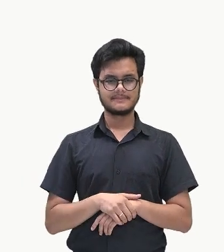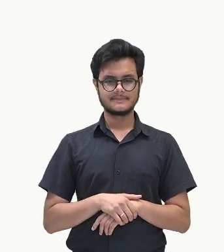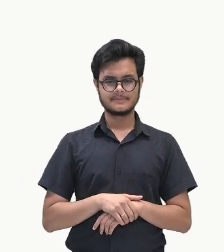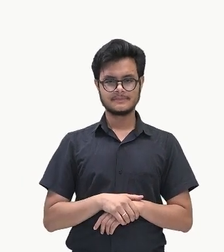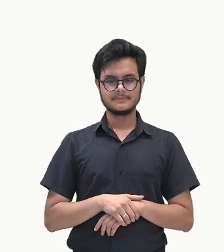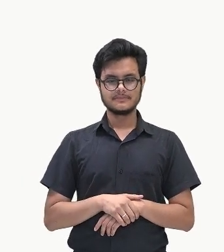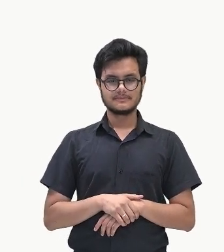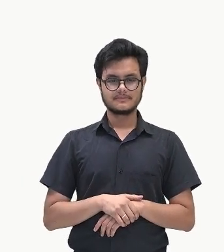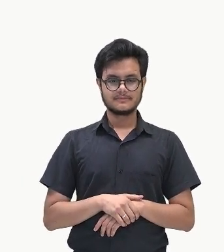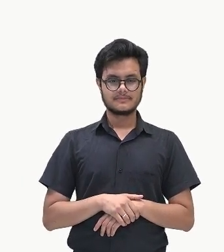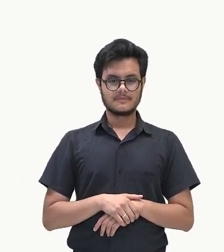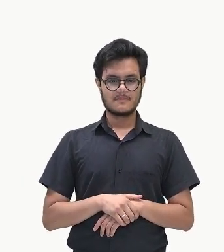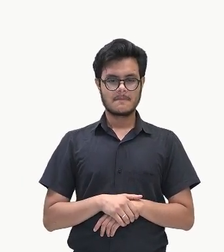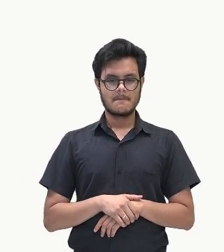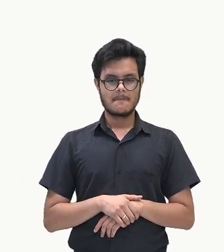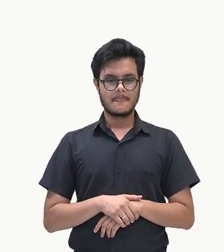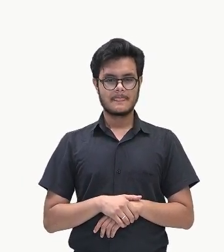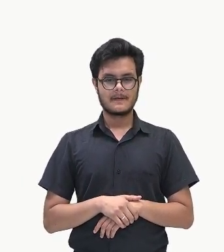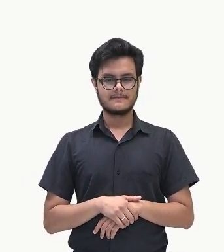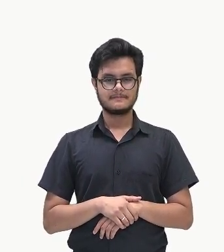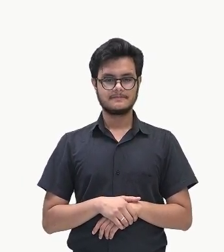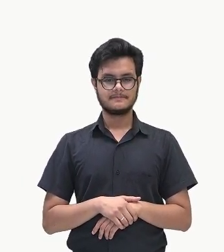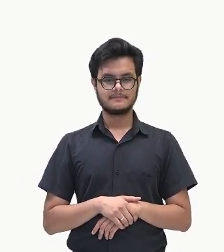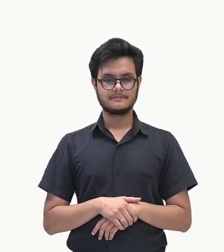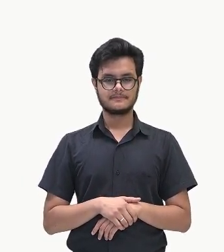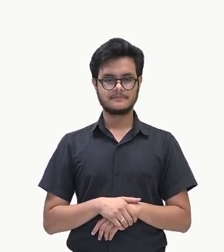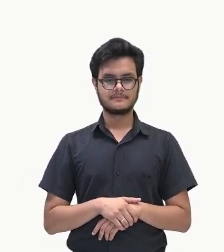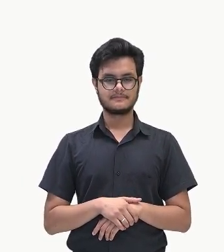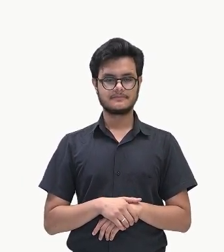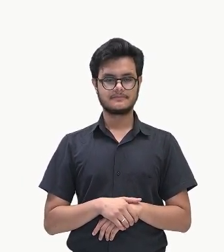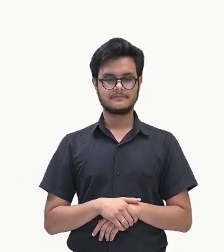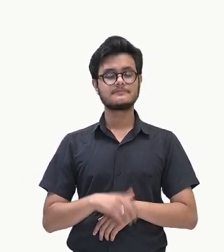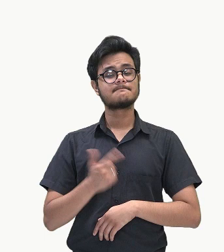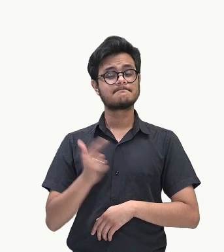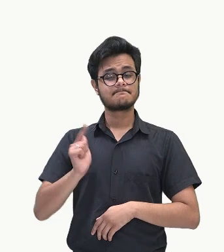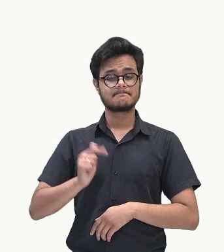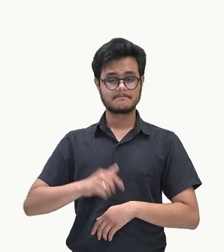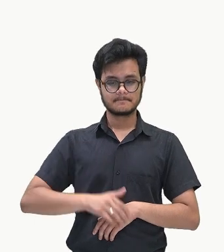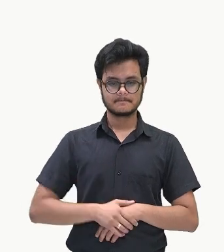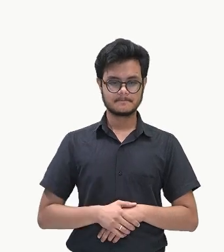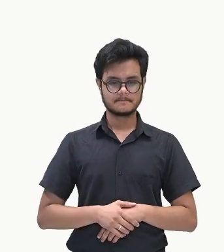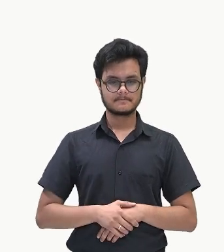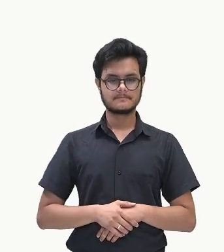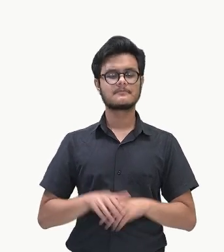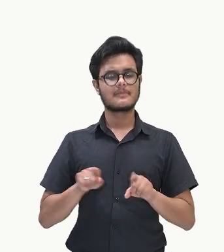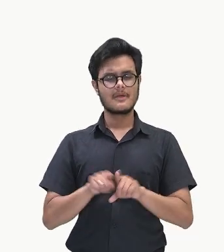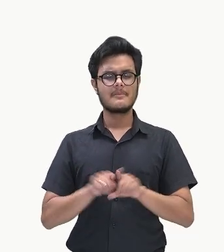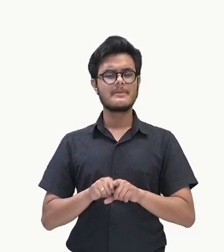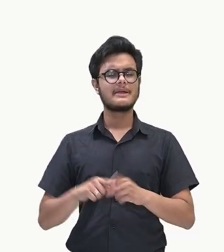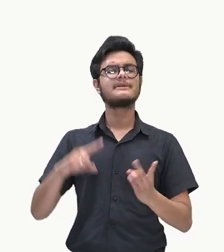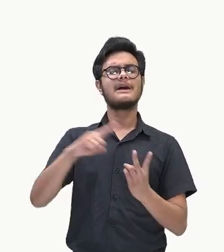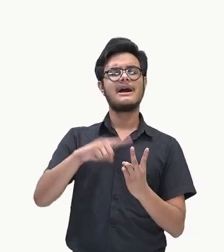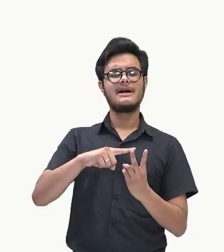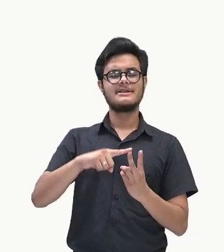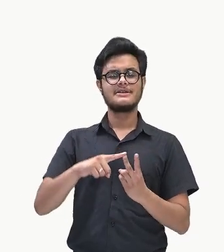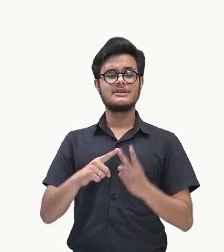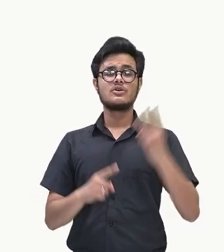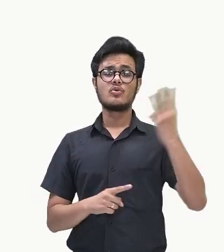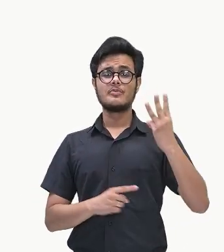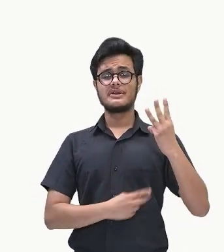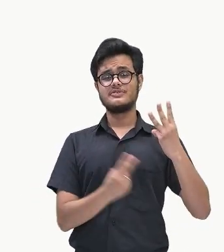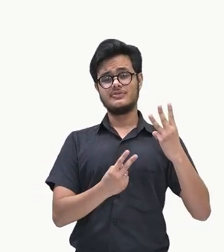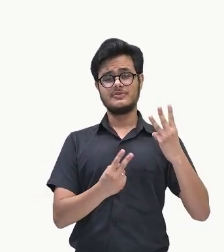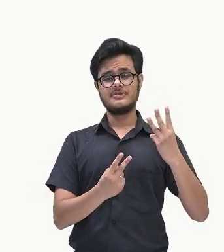de 5. Vamos para o próximo aqui, ó. Também possui o mesmo